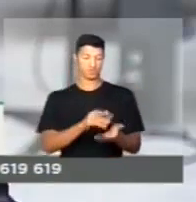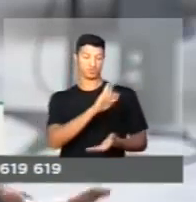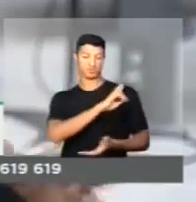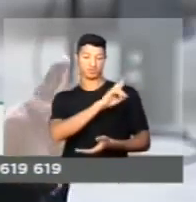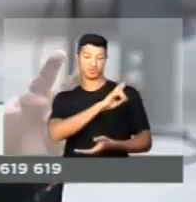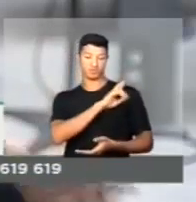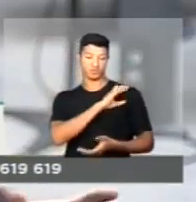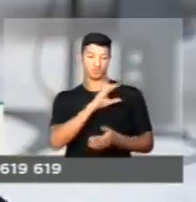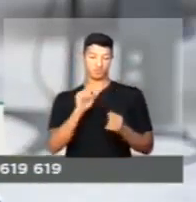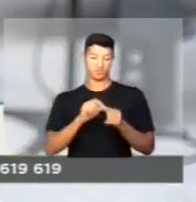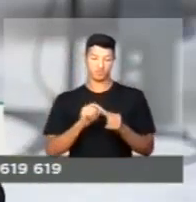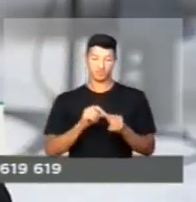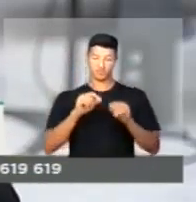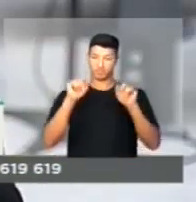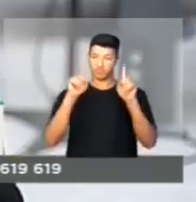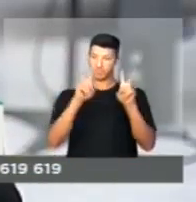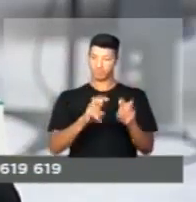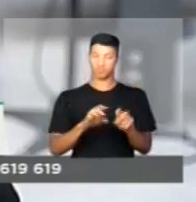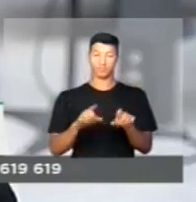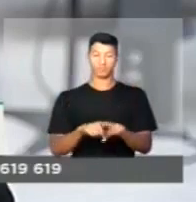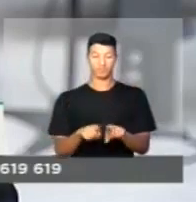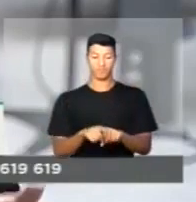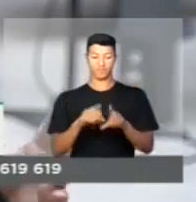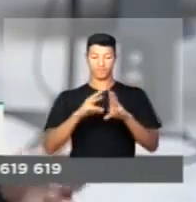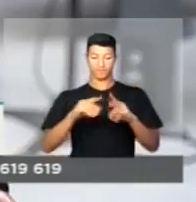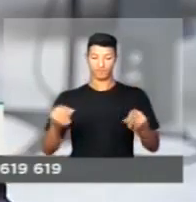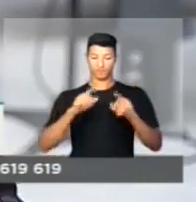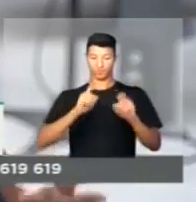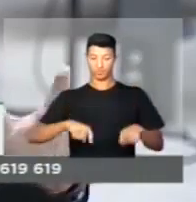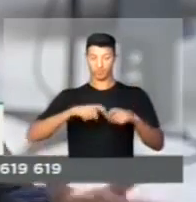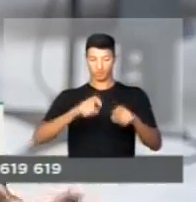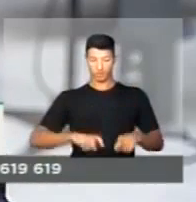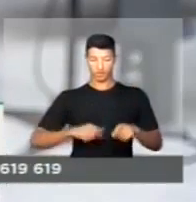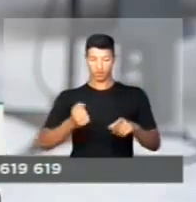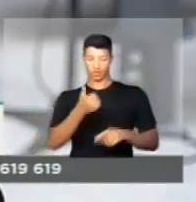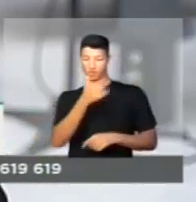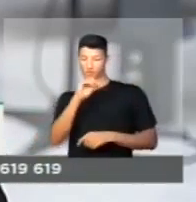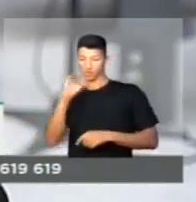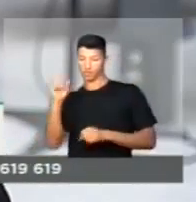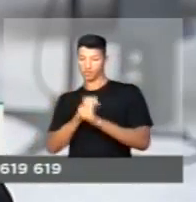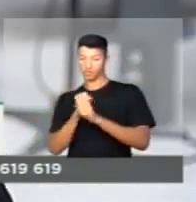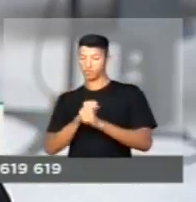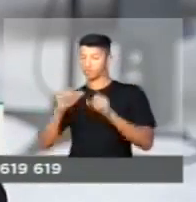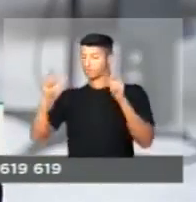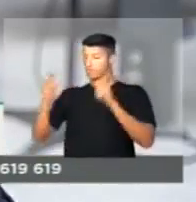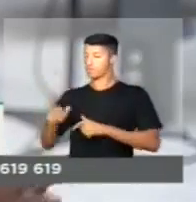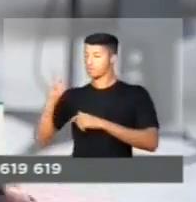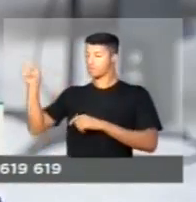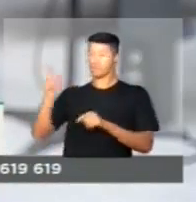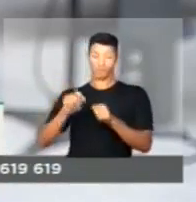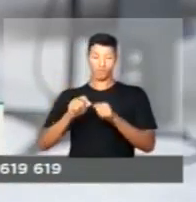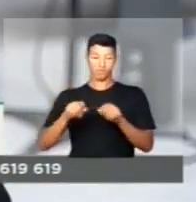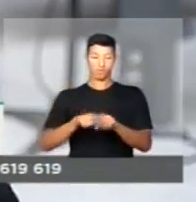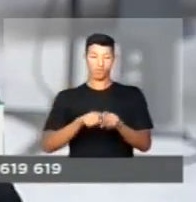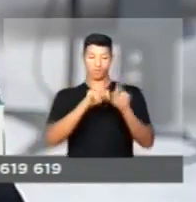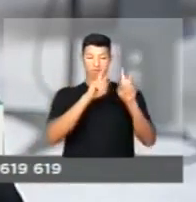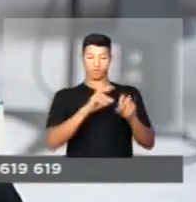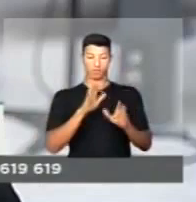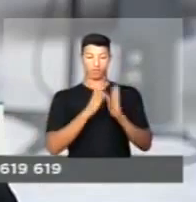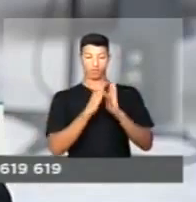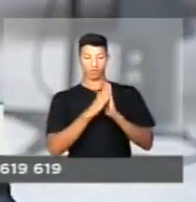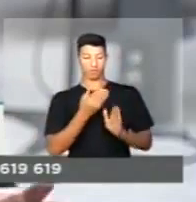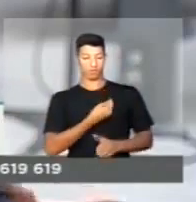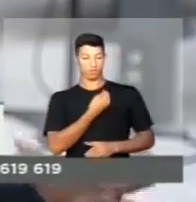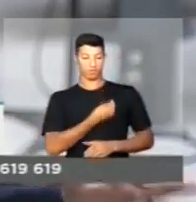irresponsável, fez isso em relação às terras de agricultores que há 100 anos estão nessas áreas, fez isso em relação à Minha Casa